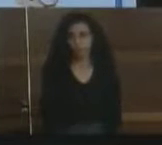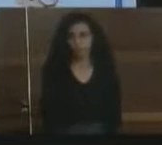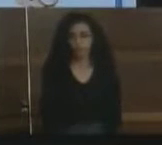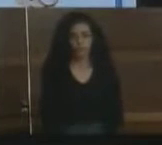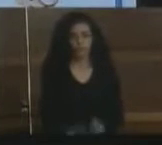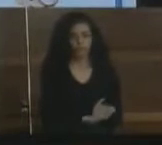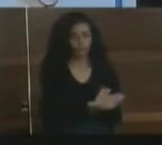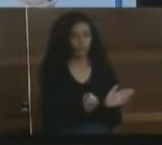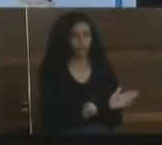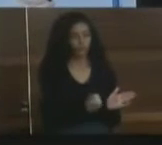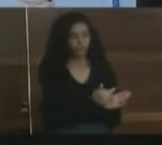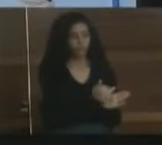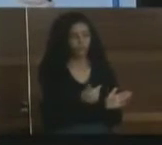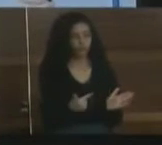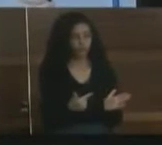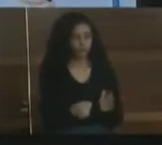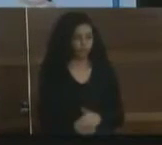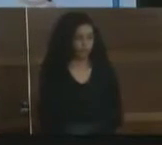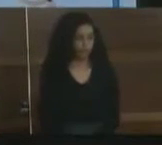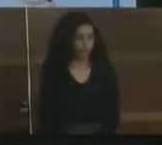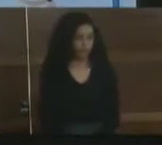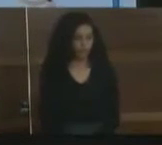página 12